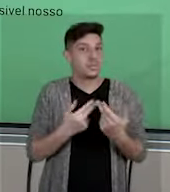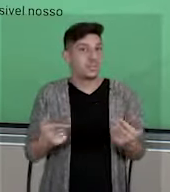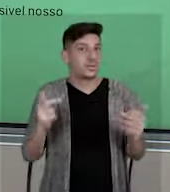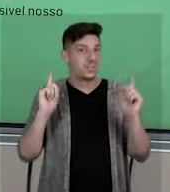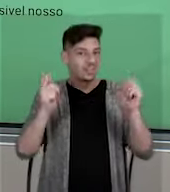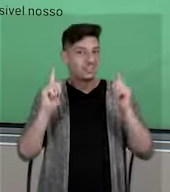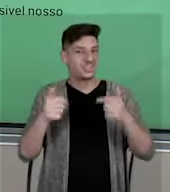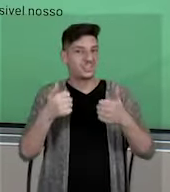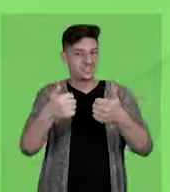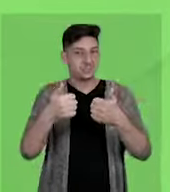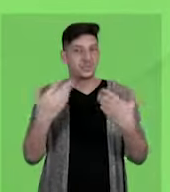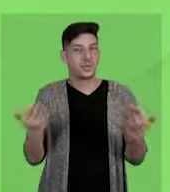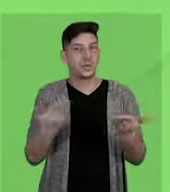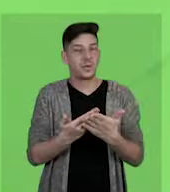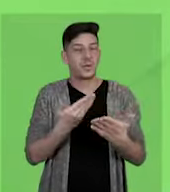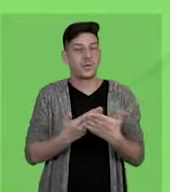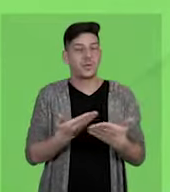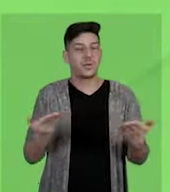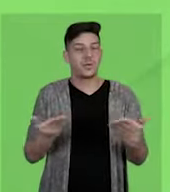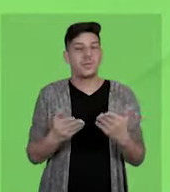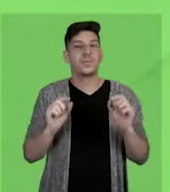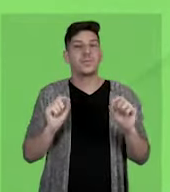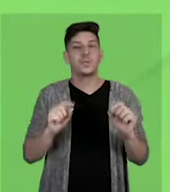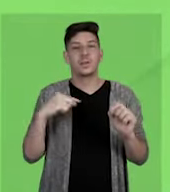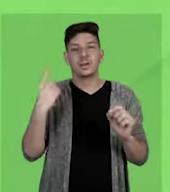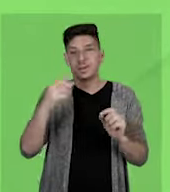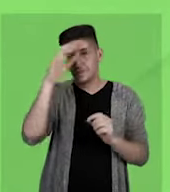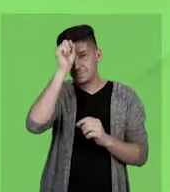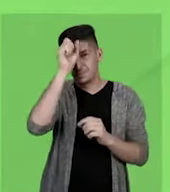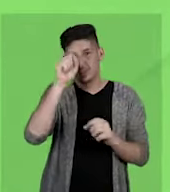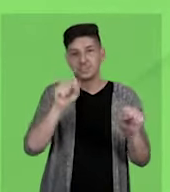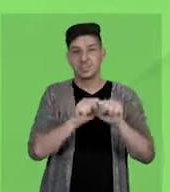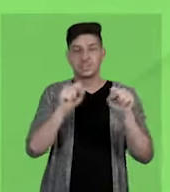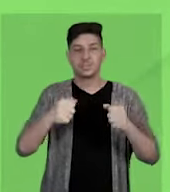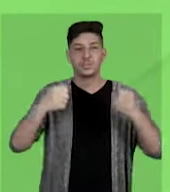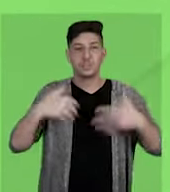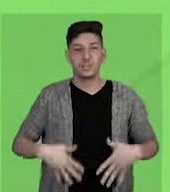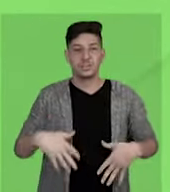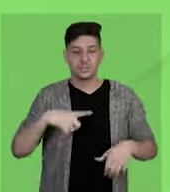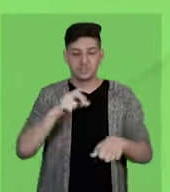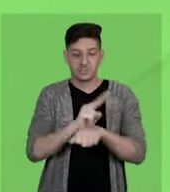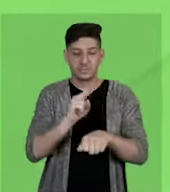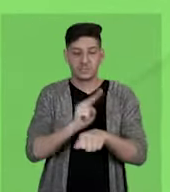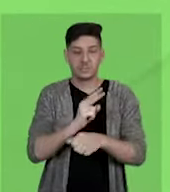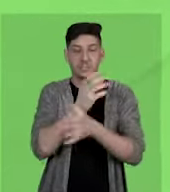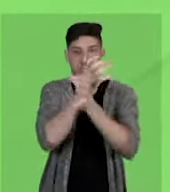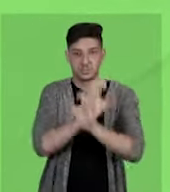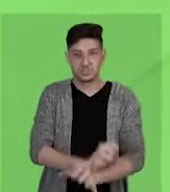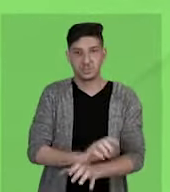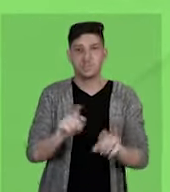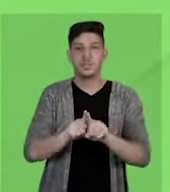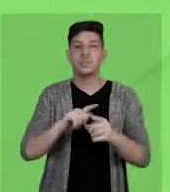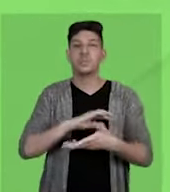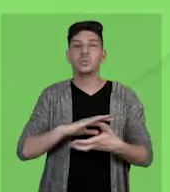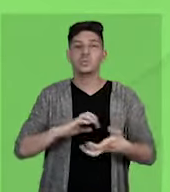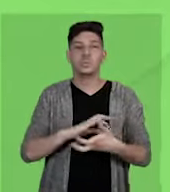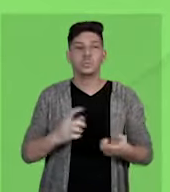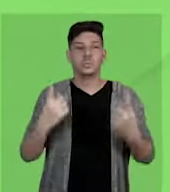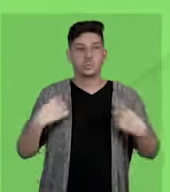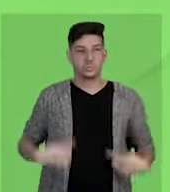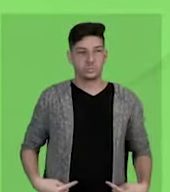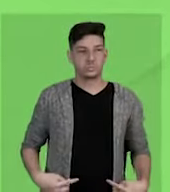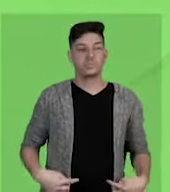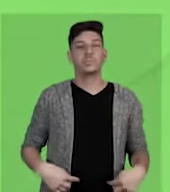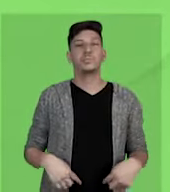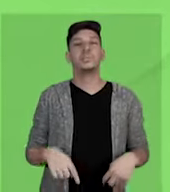aventuras. Então, nessa aula de hoje, nós aprendemos que o sistema nervoso é protegido pelo sistema esquelético e também pelos músculos do nosso corpo.